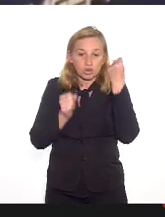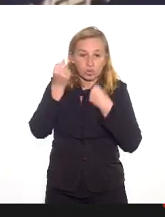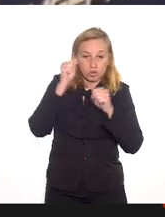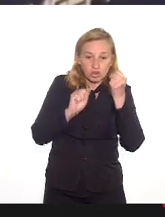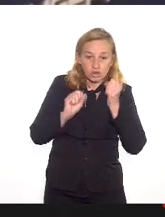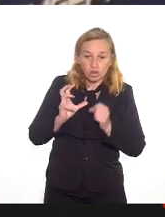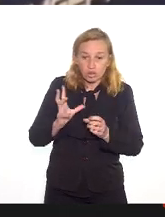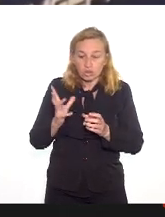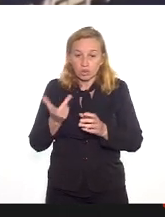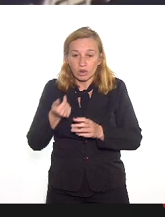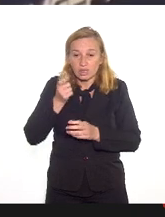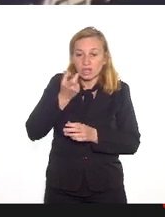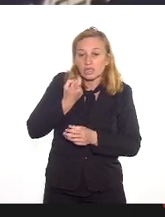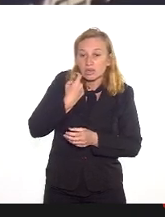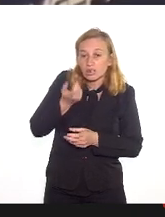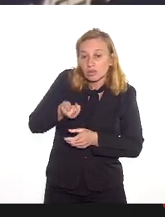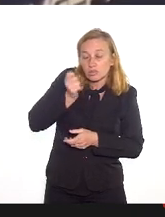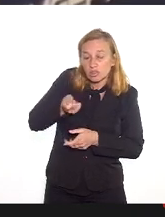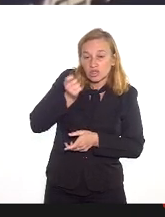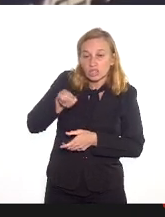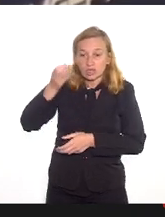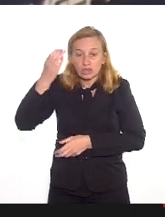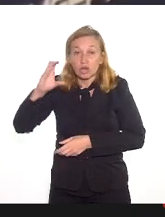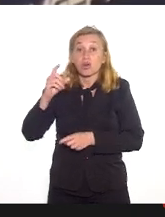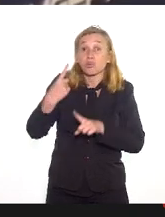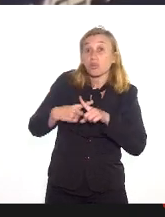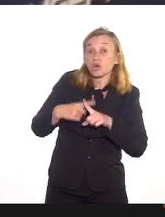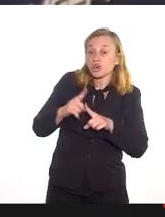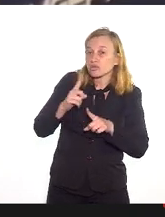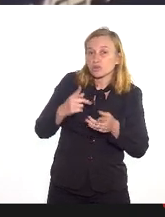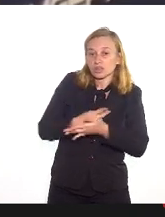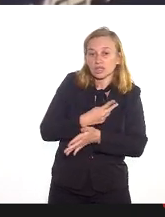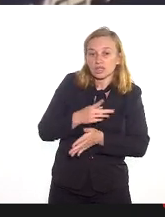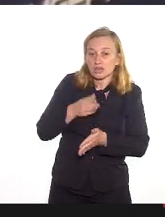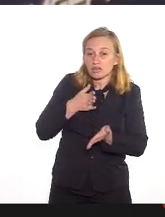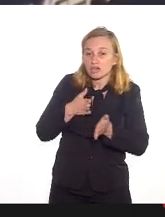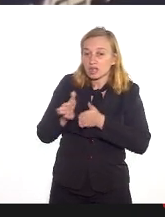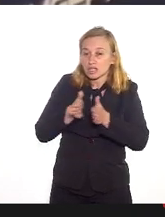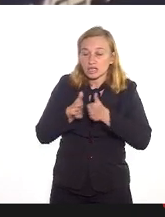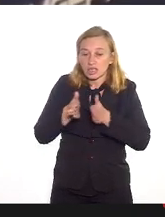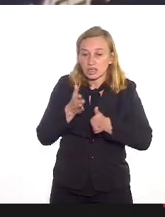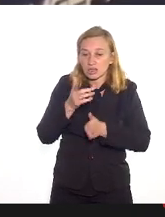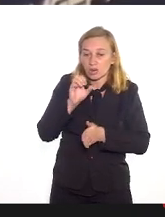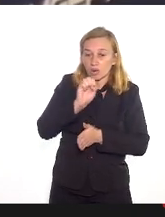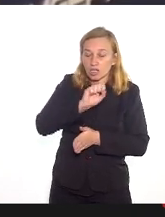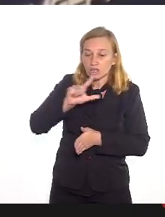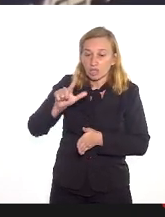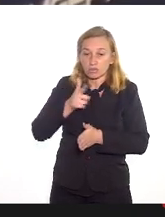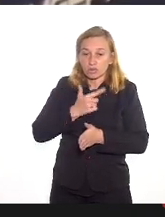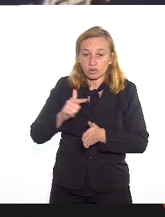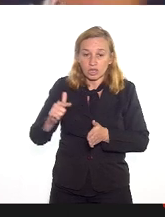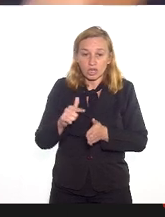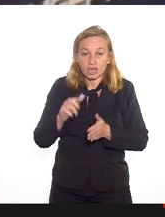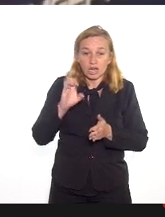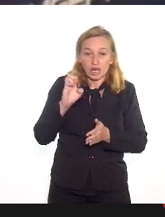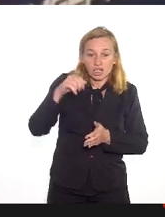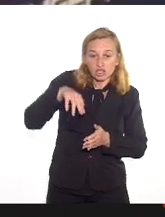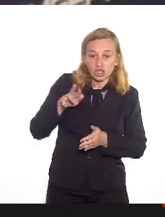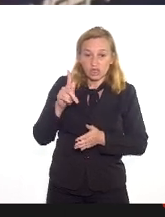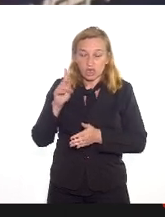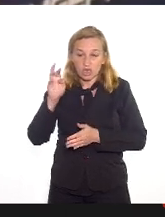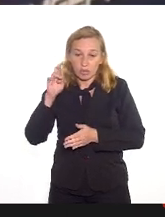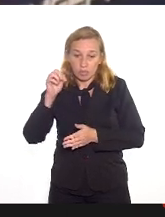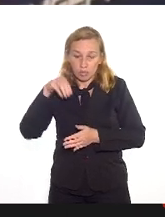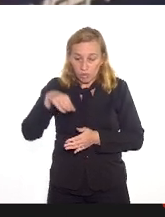beneficiamento de pescado em Niterói. Por que isso não acontece? Acesso ao canal. A Engepron foi convidada, como eu disse,